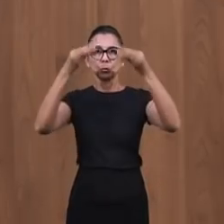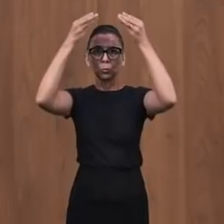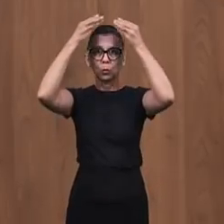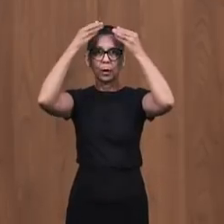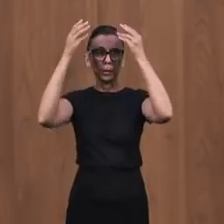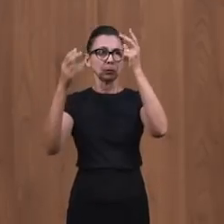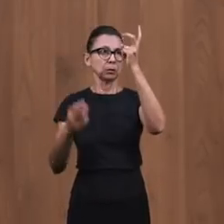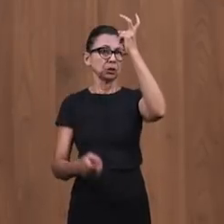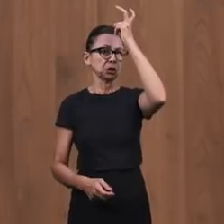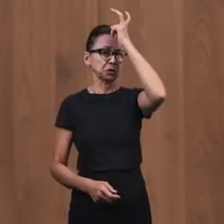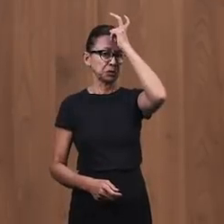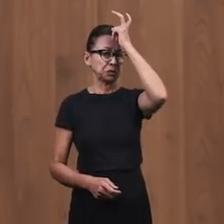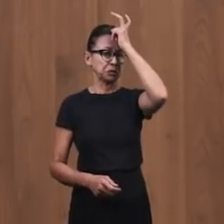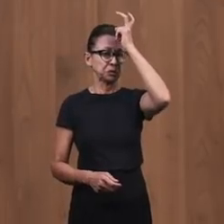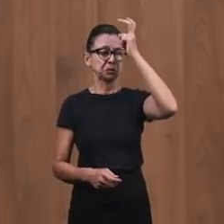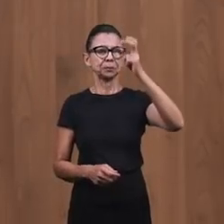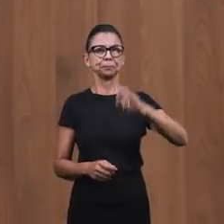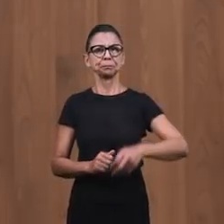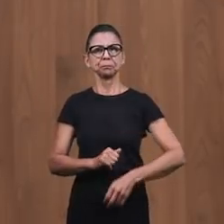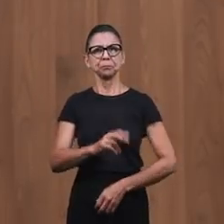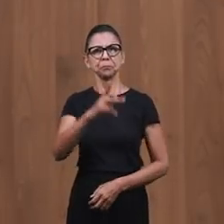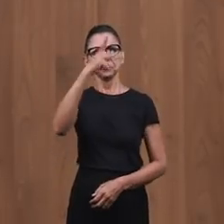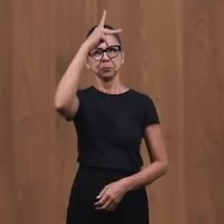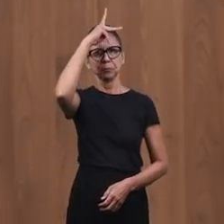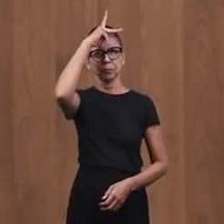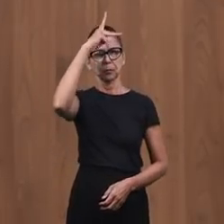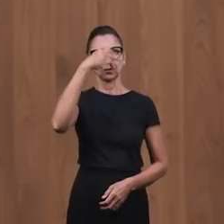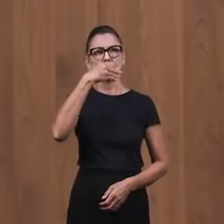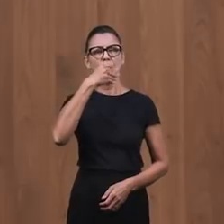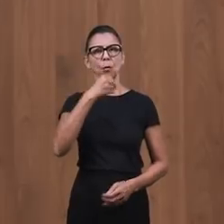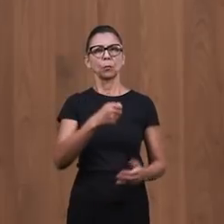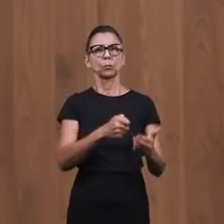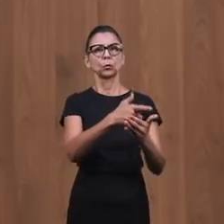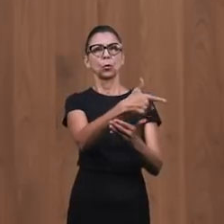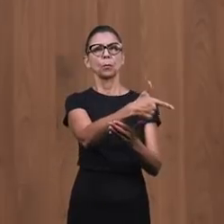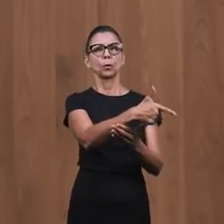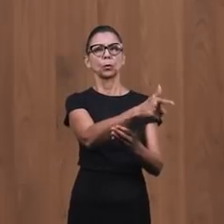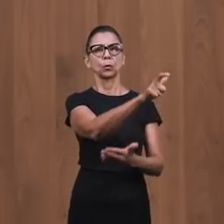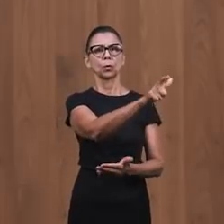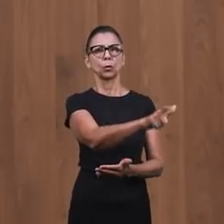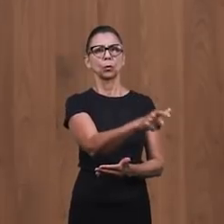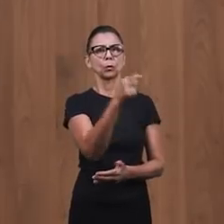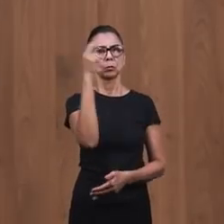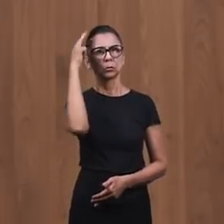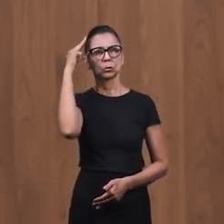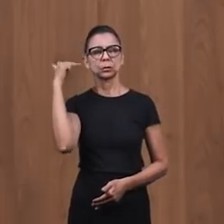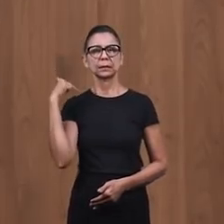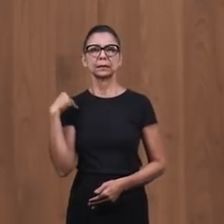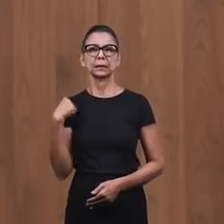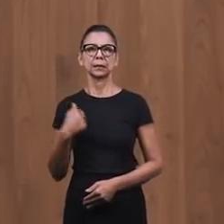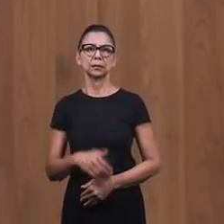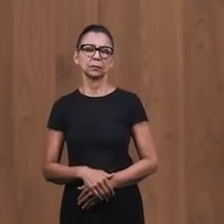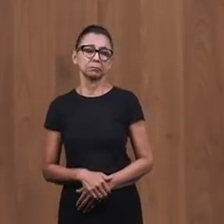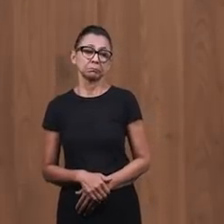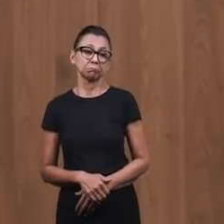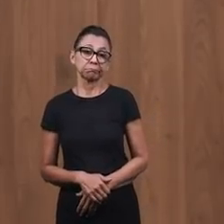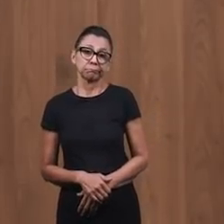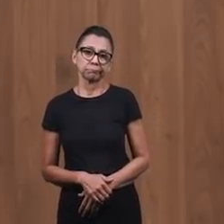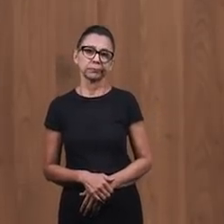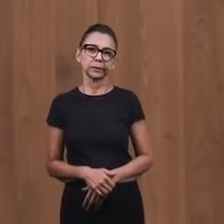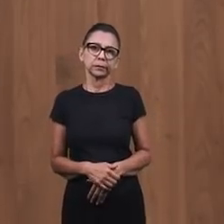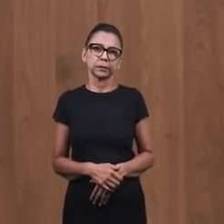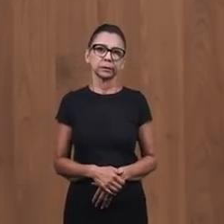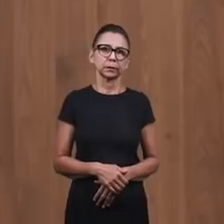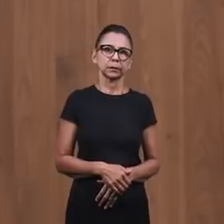Faraó, que era o rei do Egito. E Potifar levou José para trabalhar na casa dele. Ao